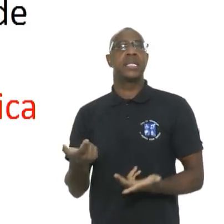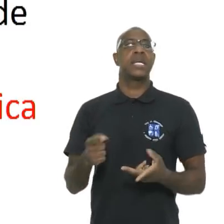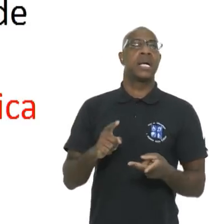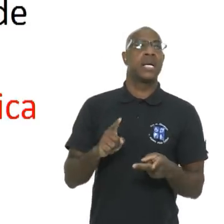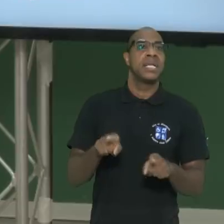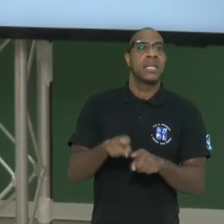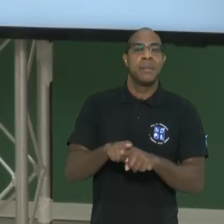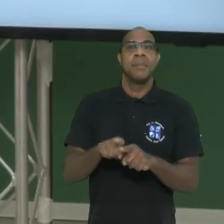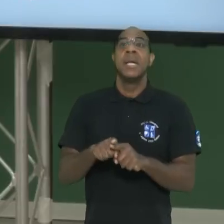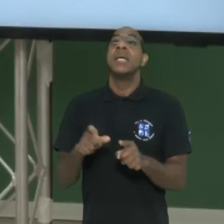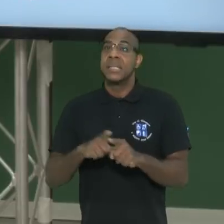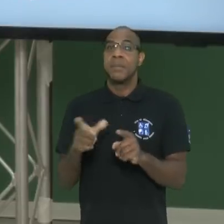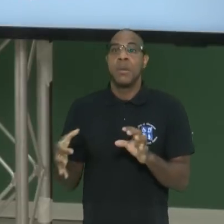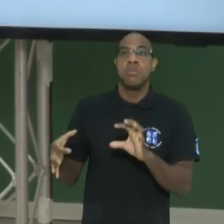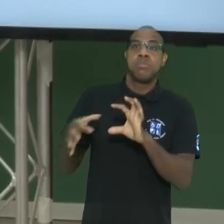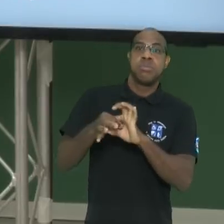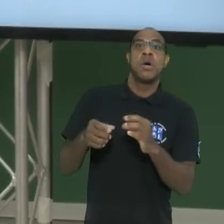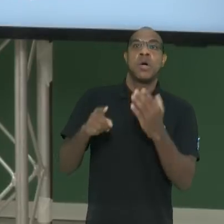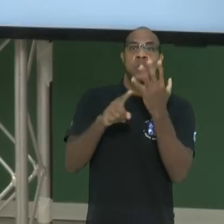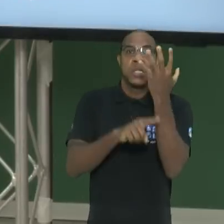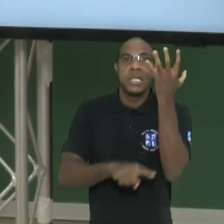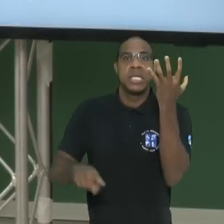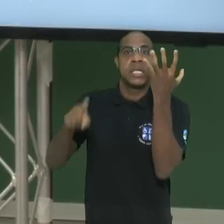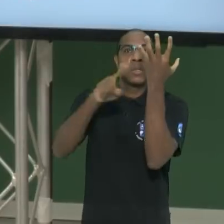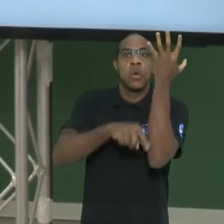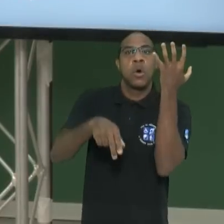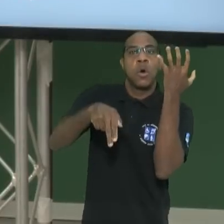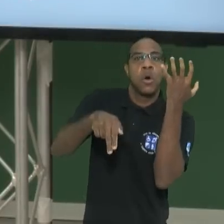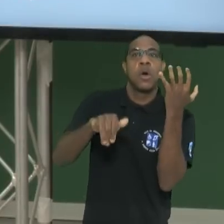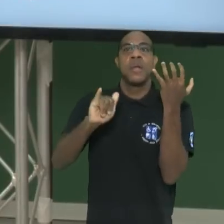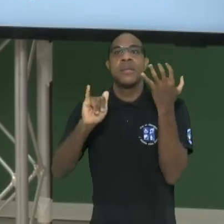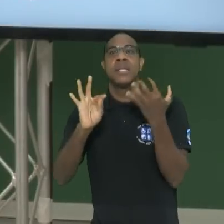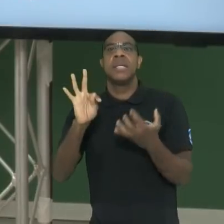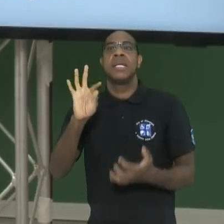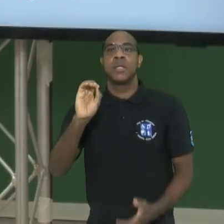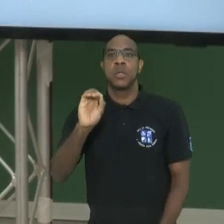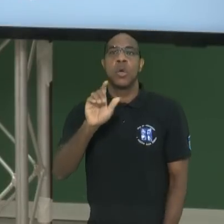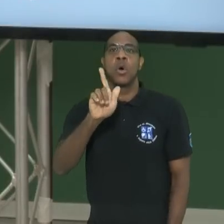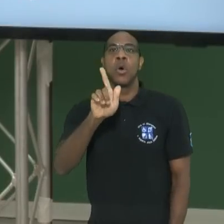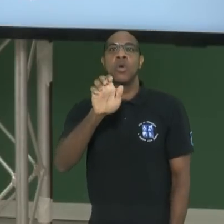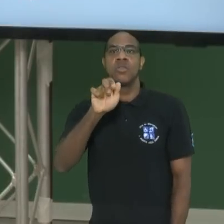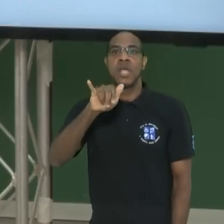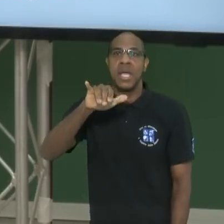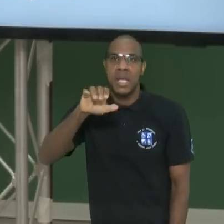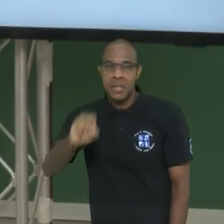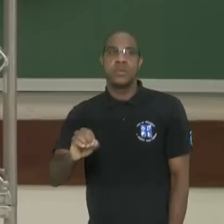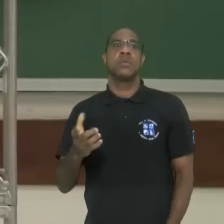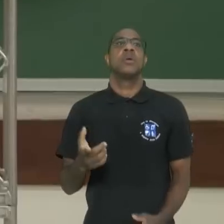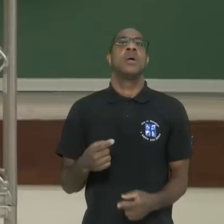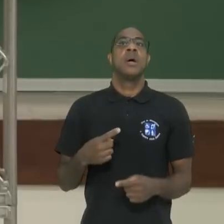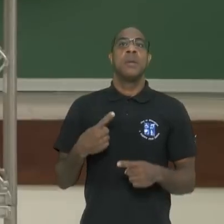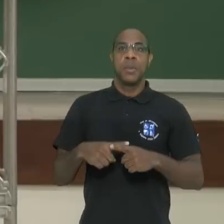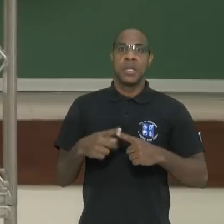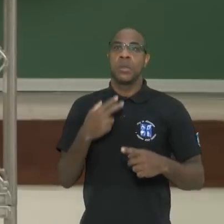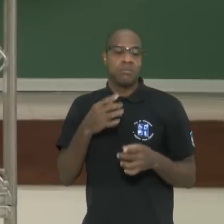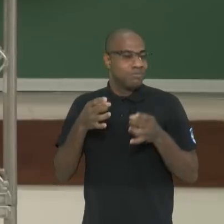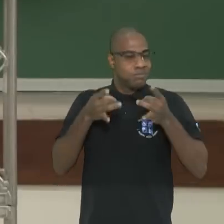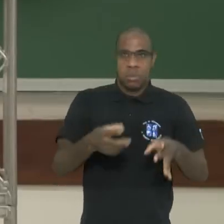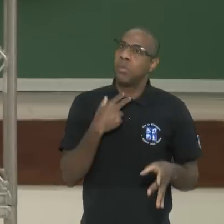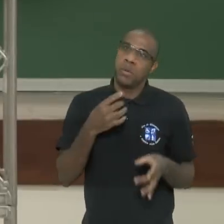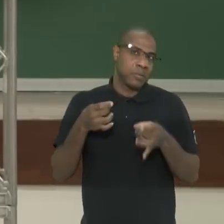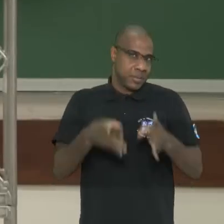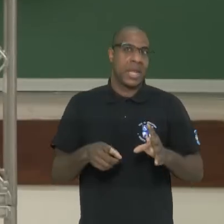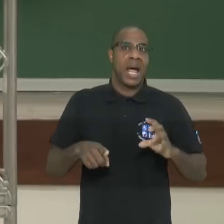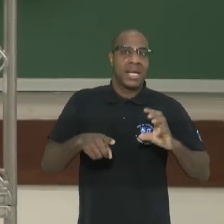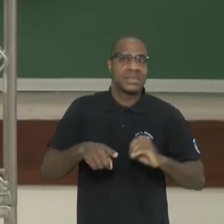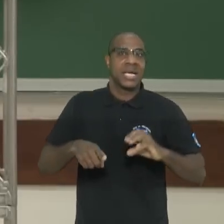do nitrogênio. Por isso elas são indispensáveis na cadeia alimentar. Agora nós